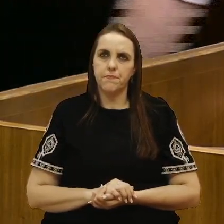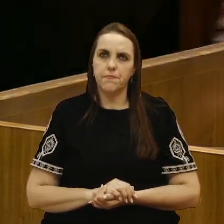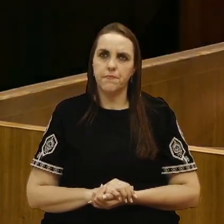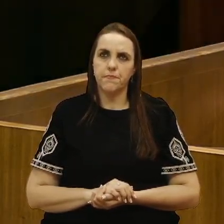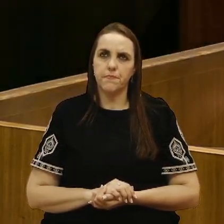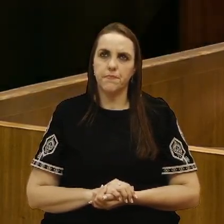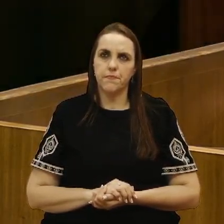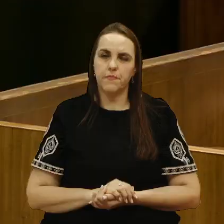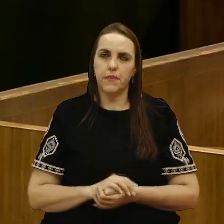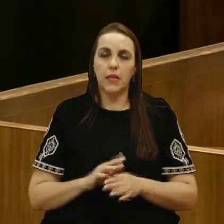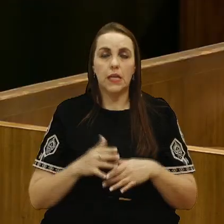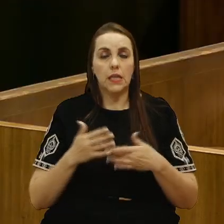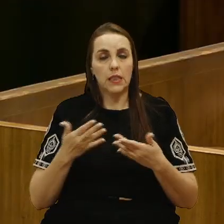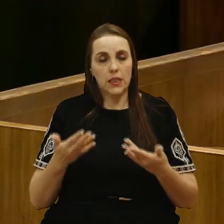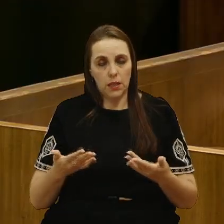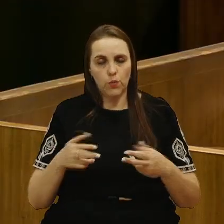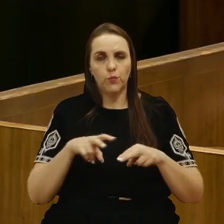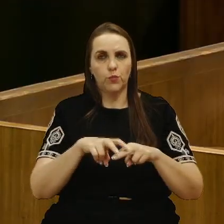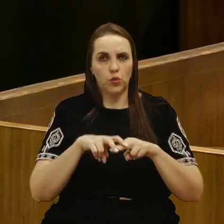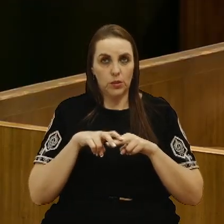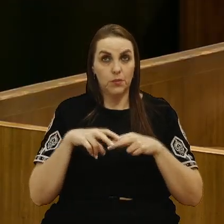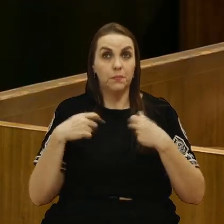Para isso nós precisamos